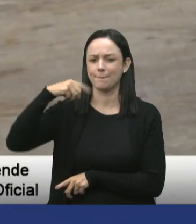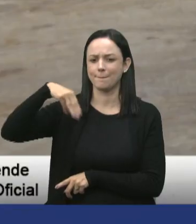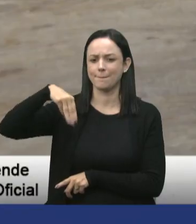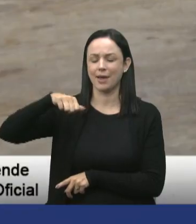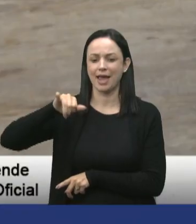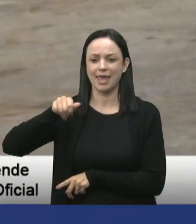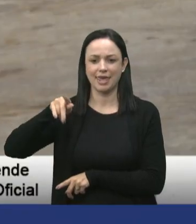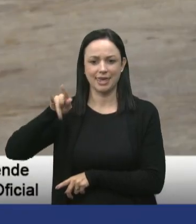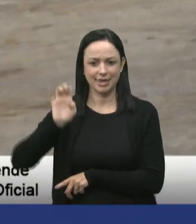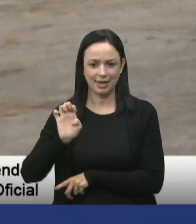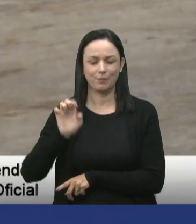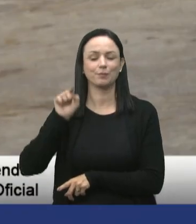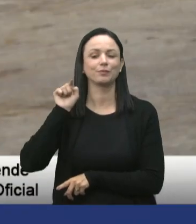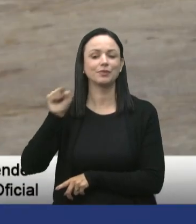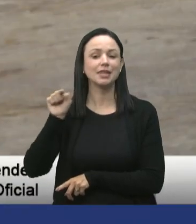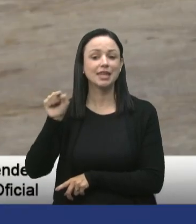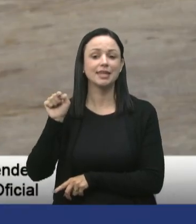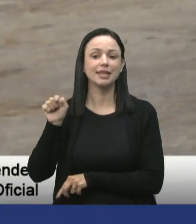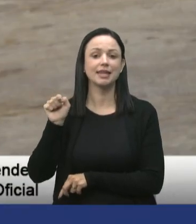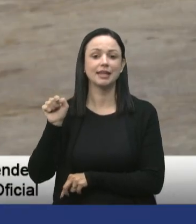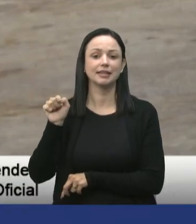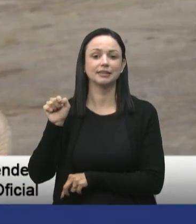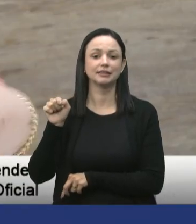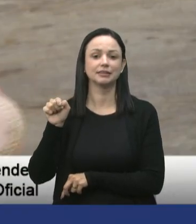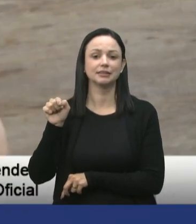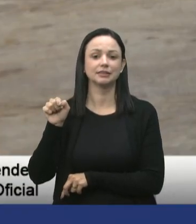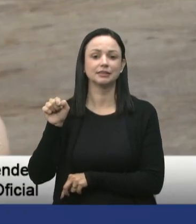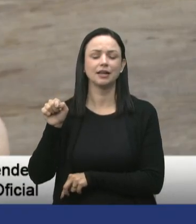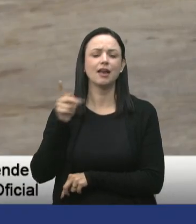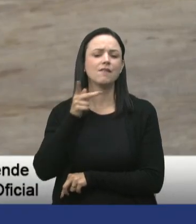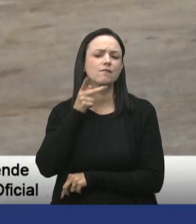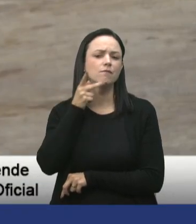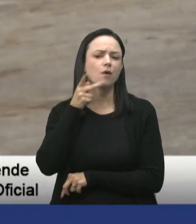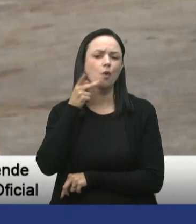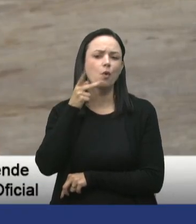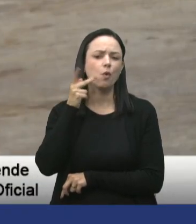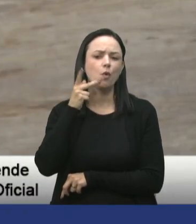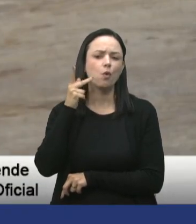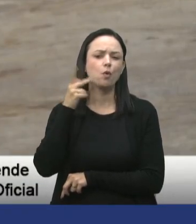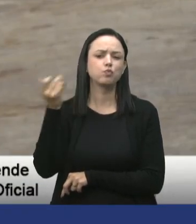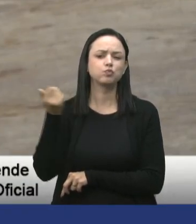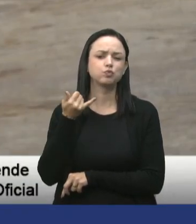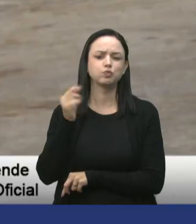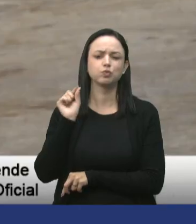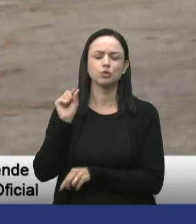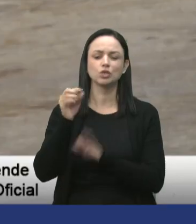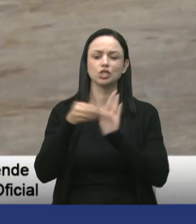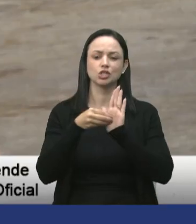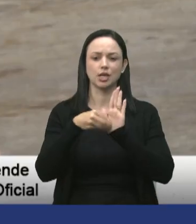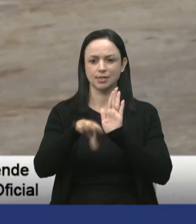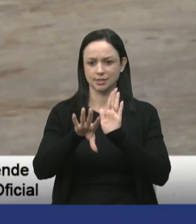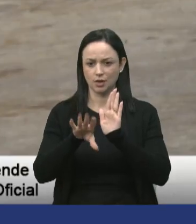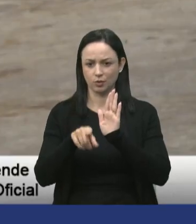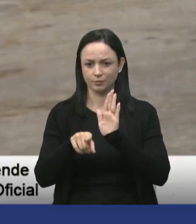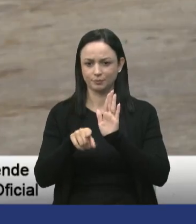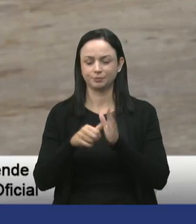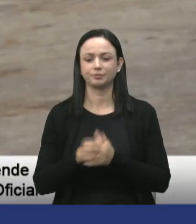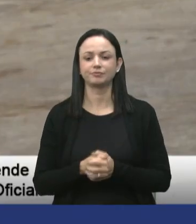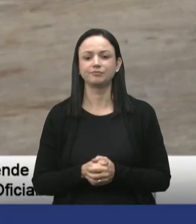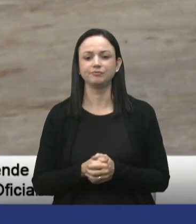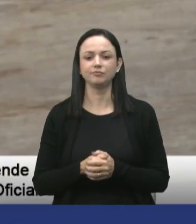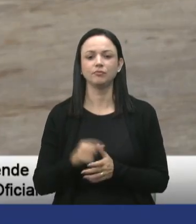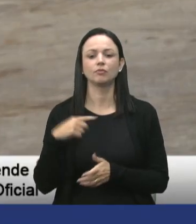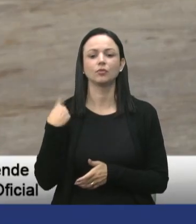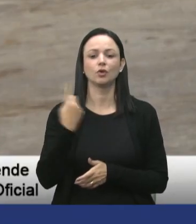e ele fez um comentário comigo, uma indicação, e nós ficamos